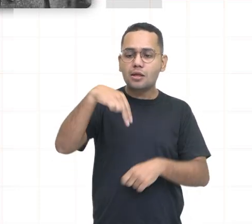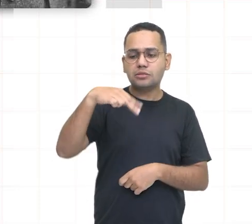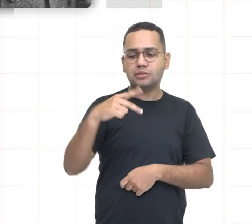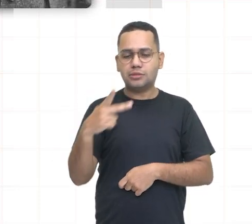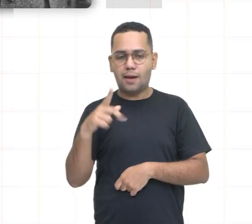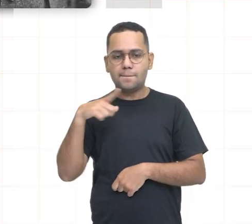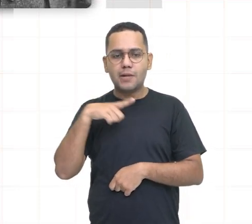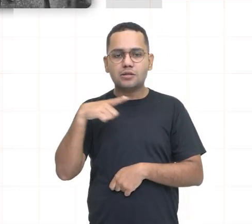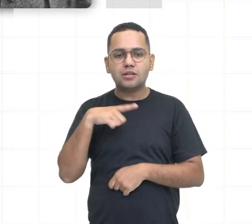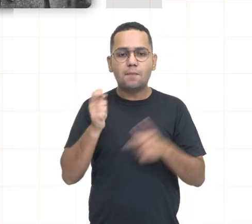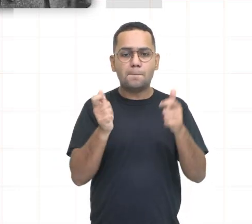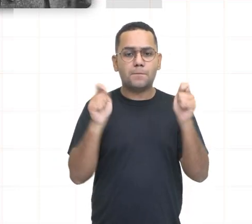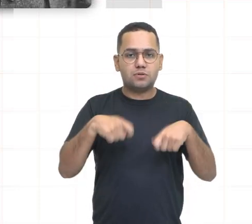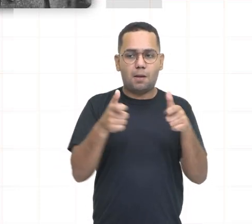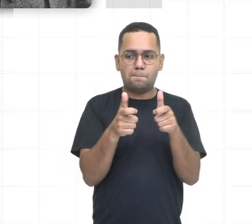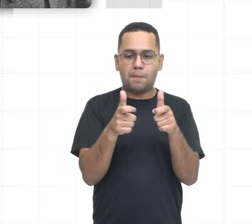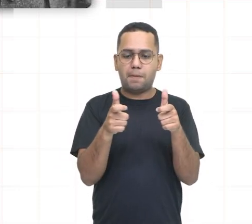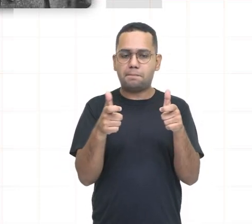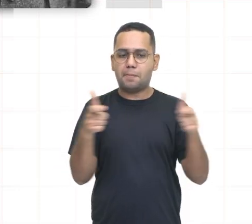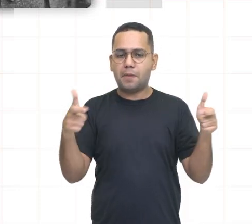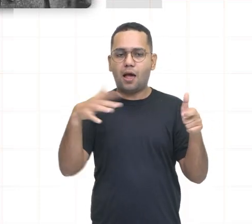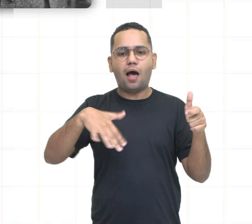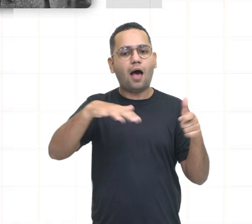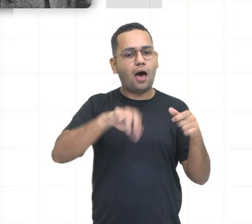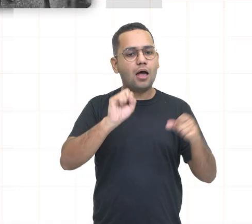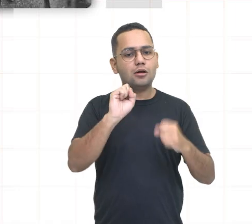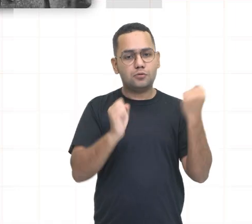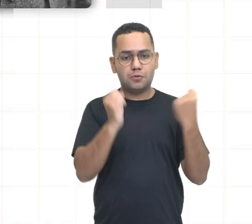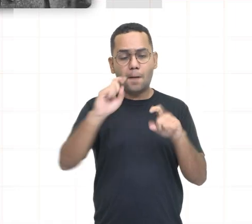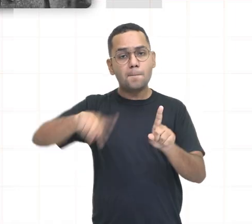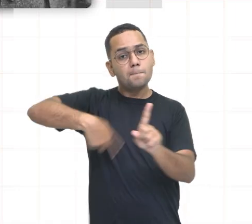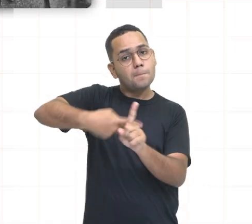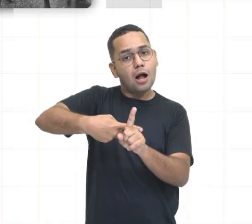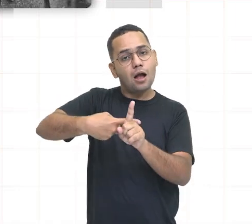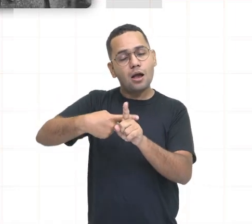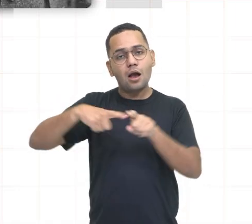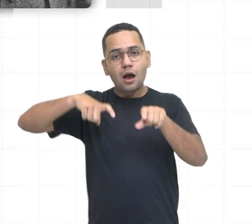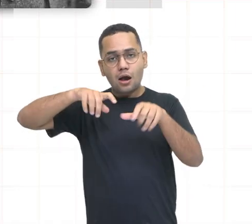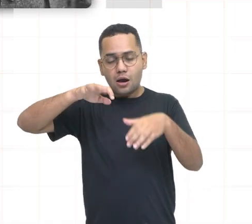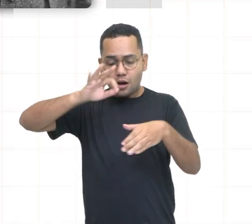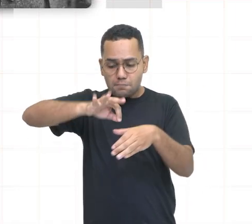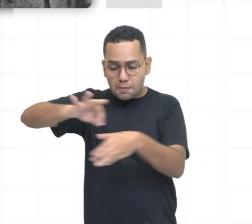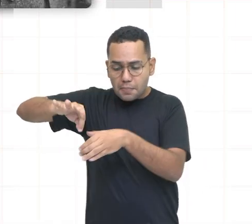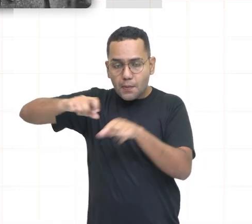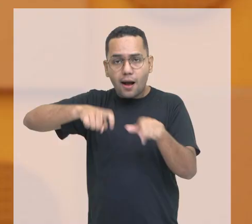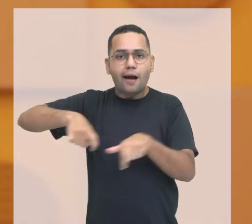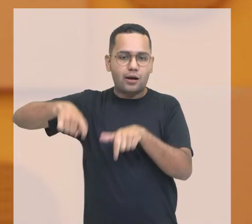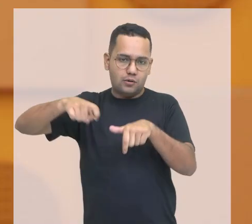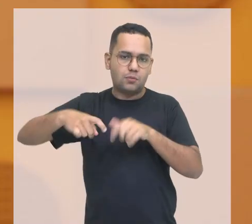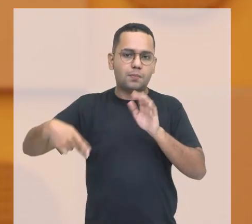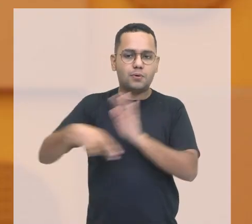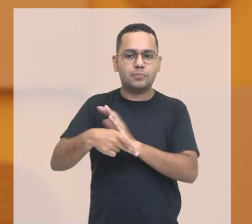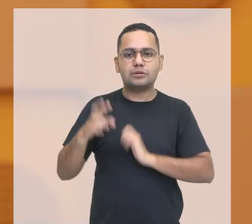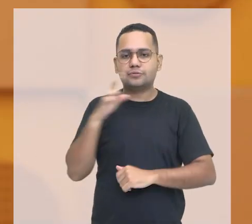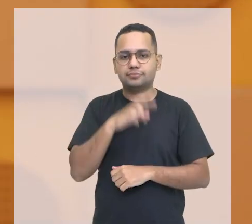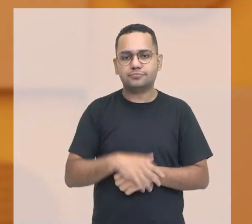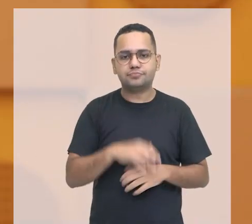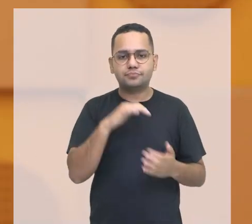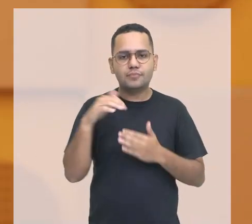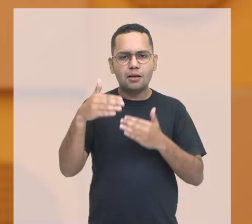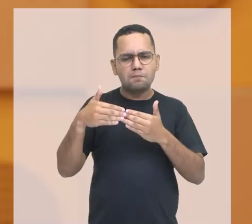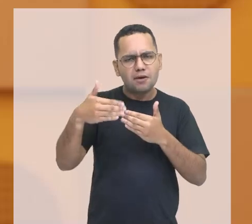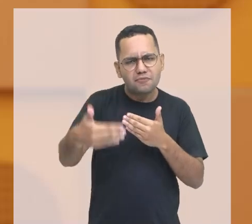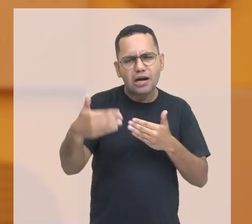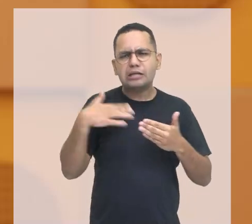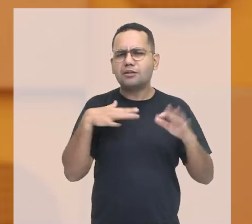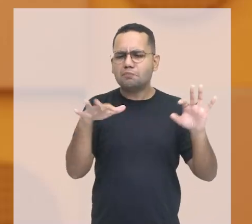industrial agrícola da Rússia, gente. E lá em 1922, de fato, vai ser criado uma união de várias repúblicas